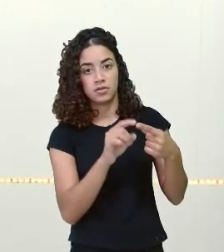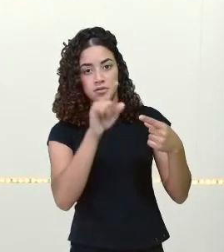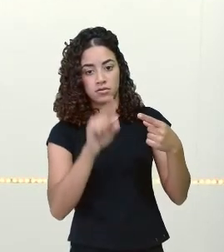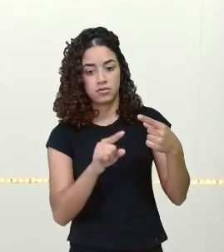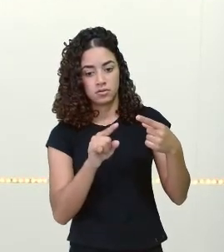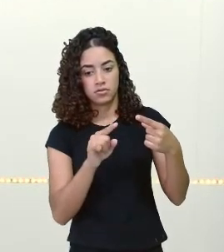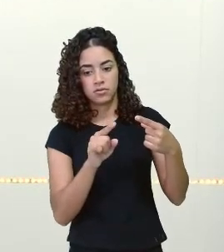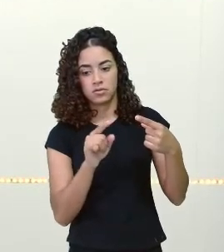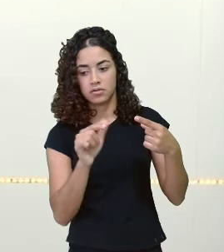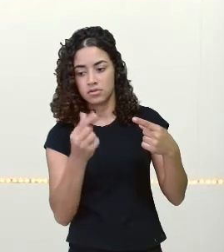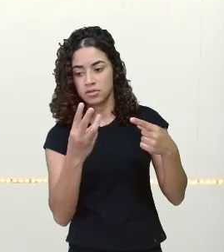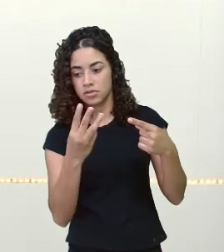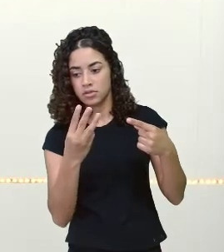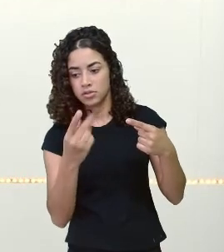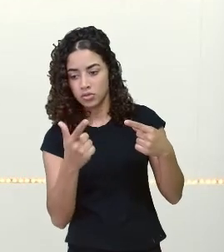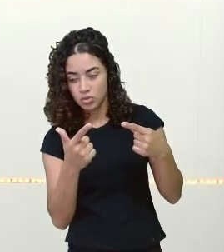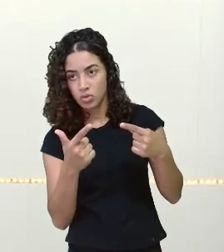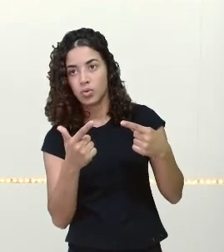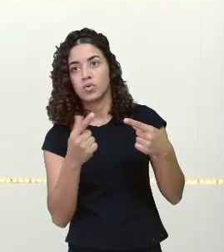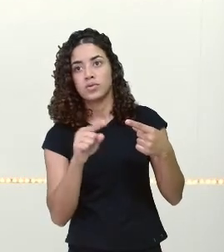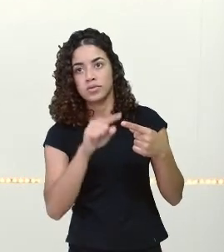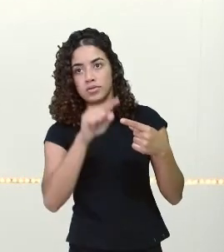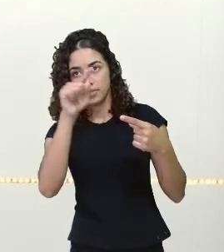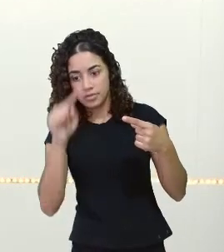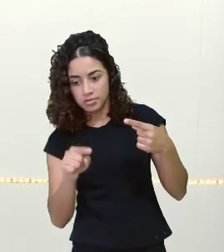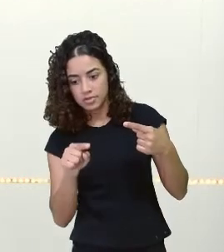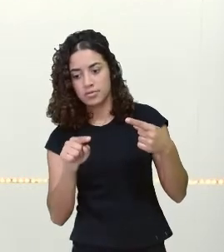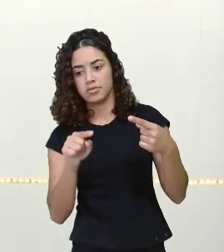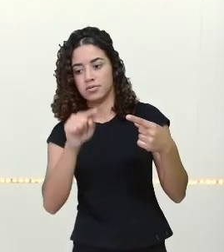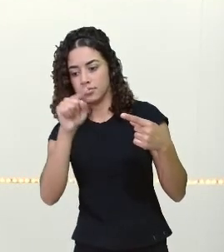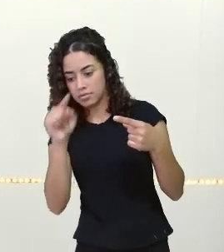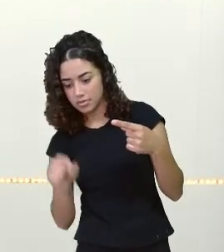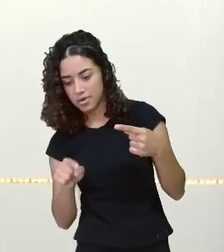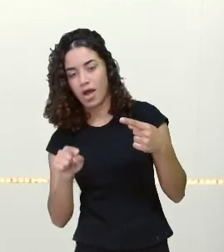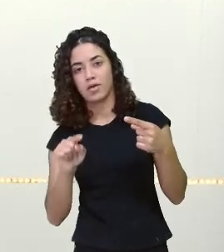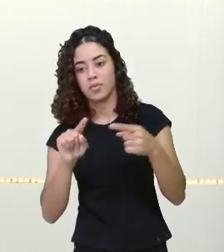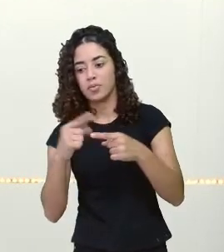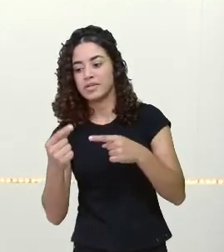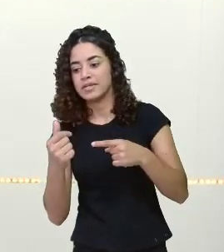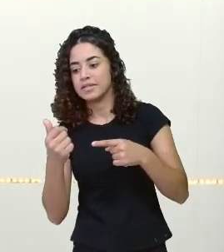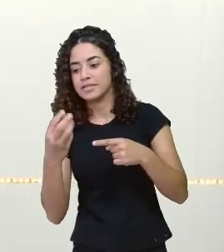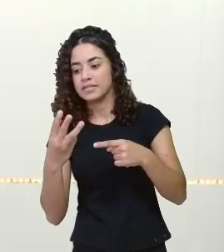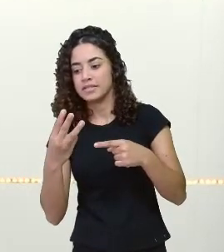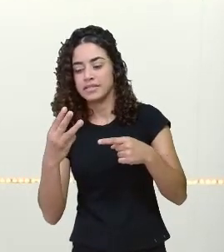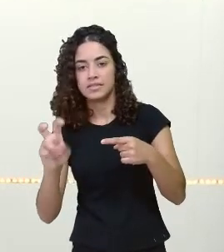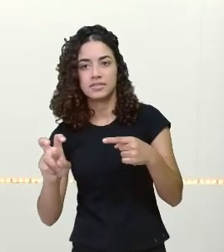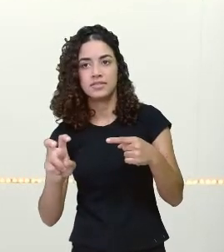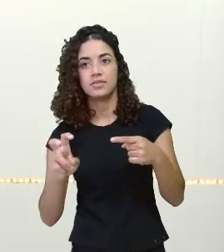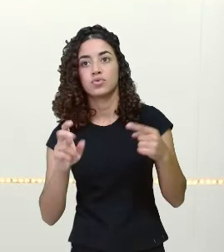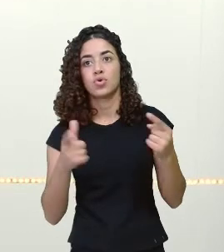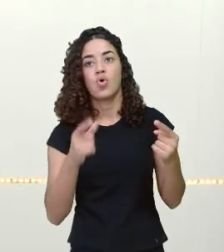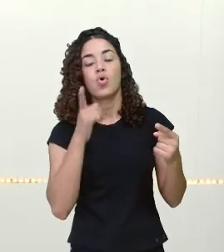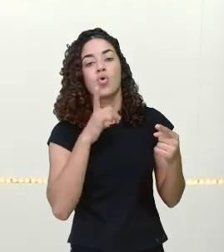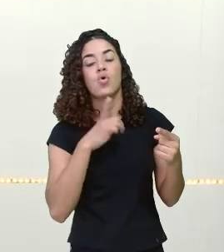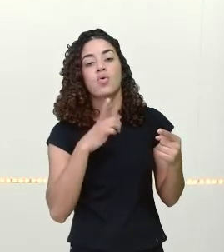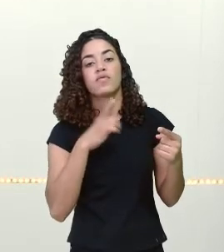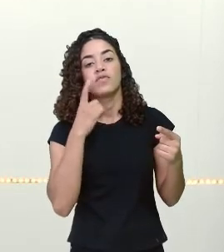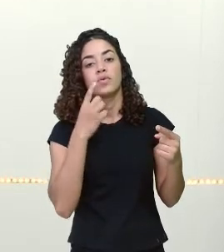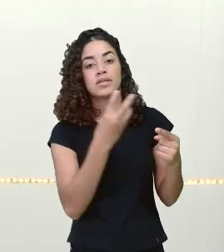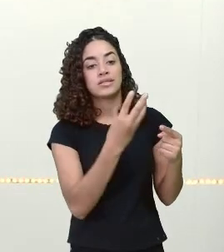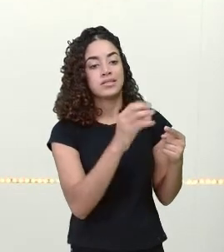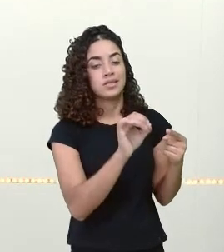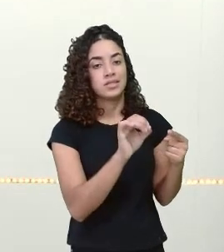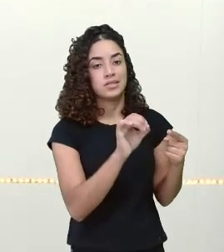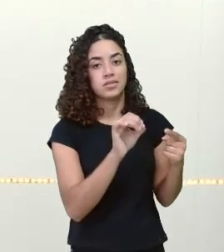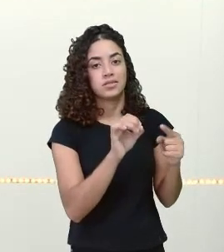para o 32. Pulou um quadrinho, pulou outro, veio para o 35. Se daqui para o 30 chegou no 32,